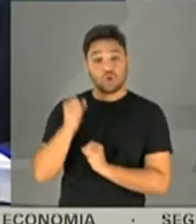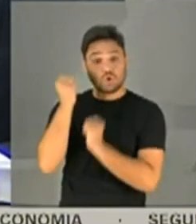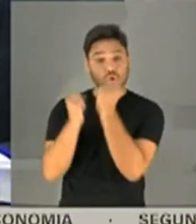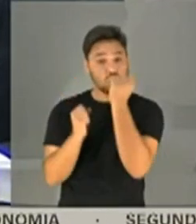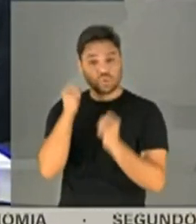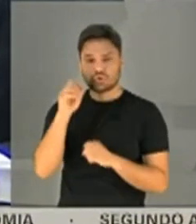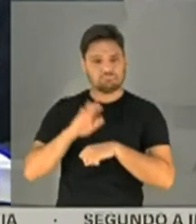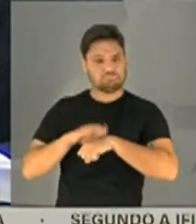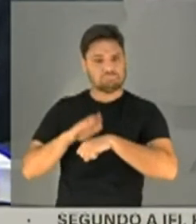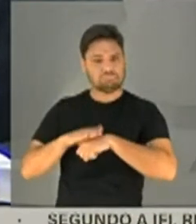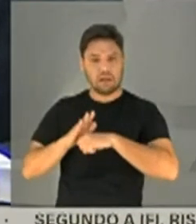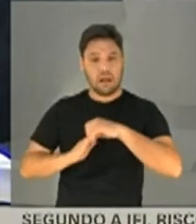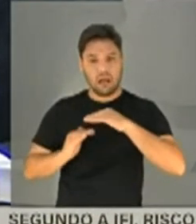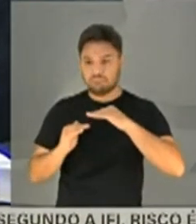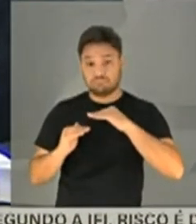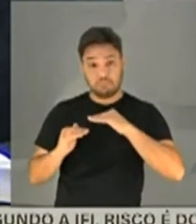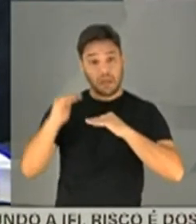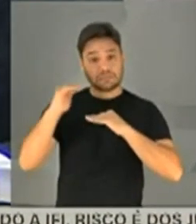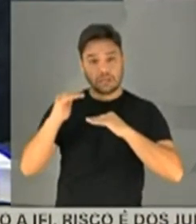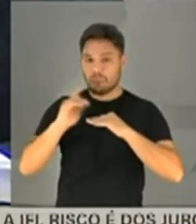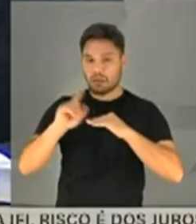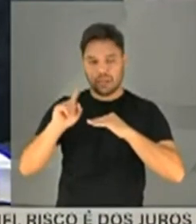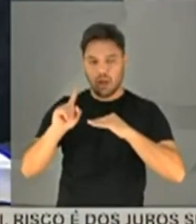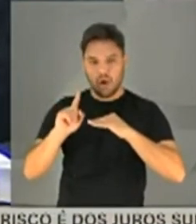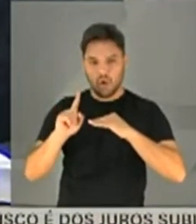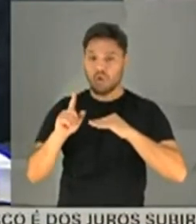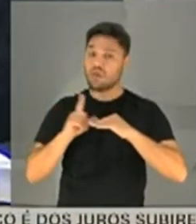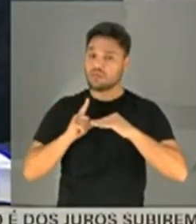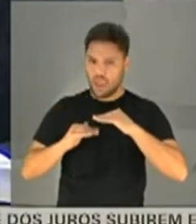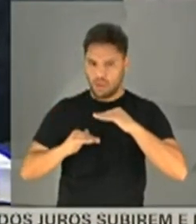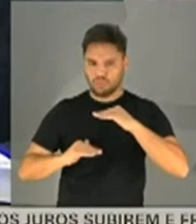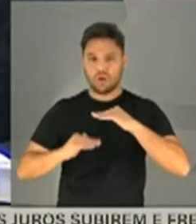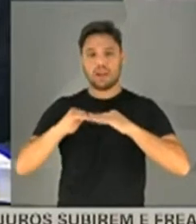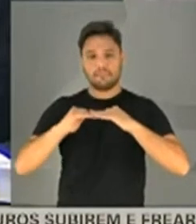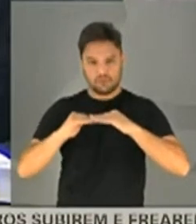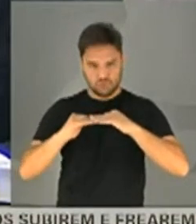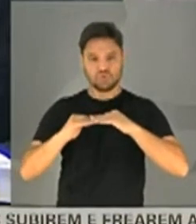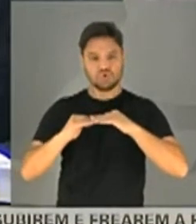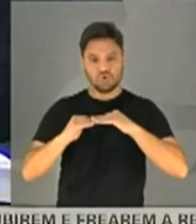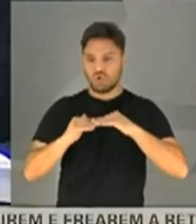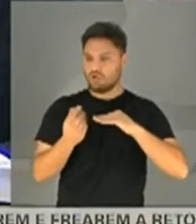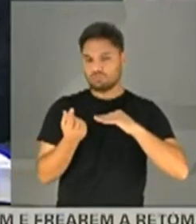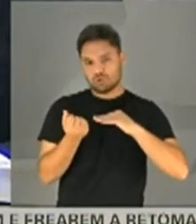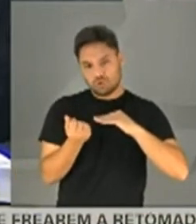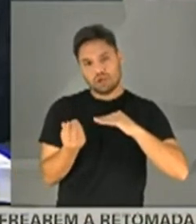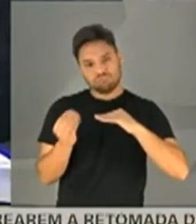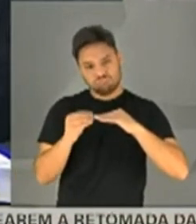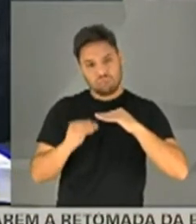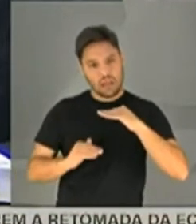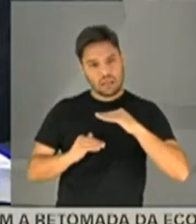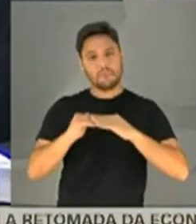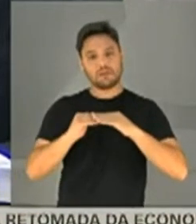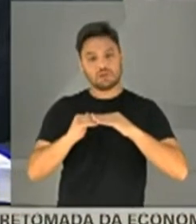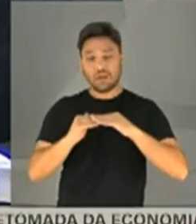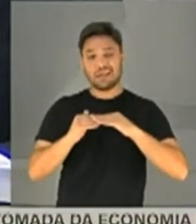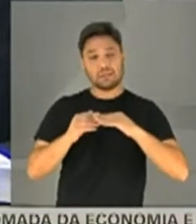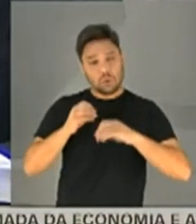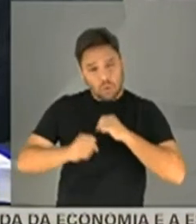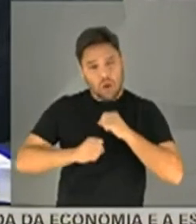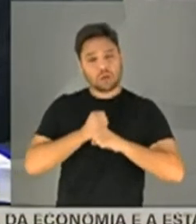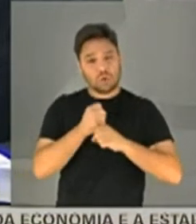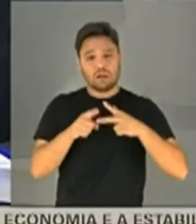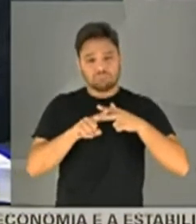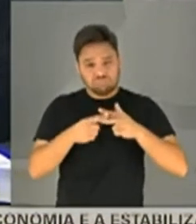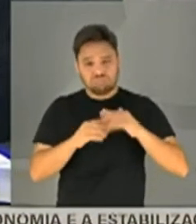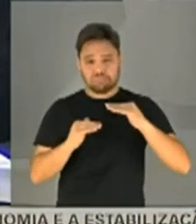praticar preço acima dos preços determinados pela CAMED. Okay? É tabelado e anualmente há um reajuste desses preços.